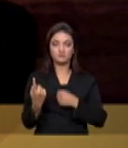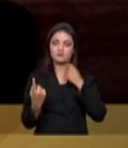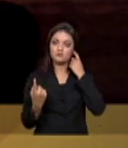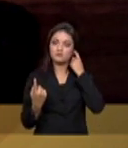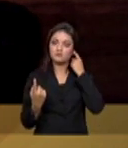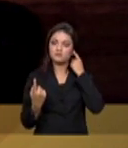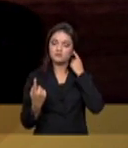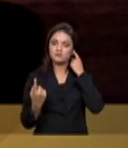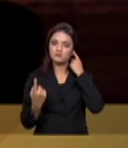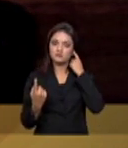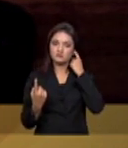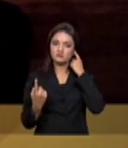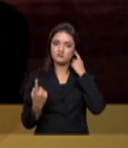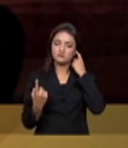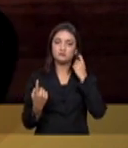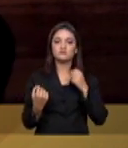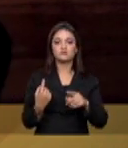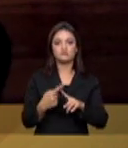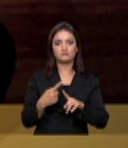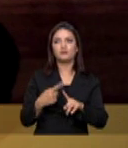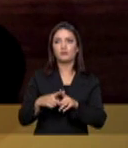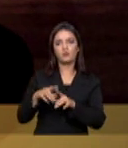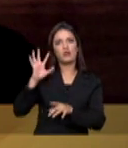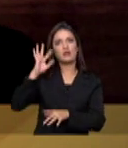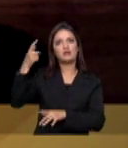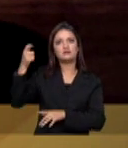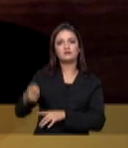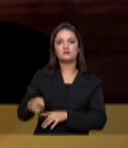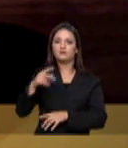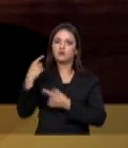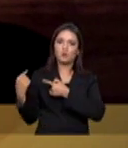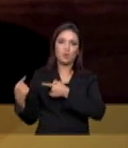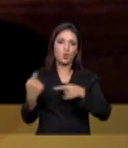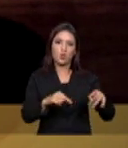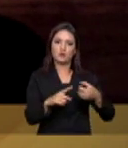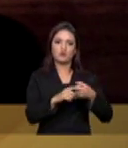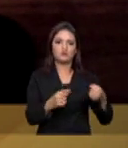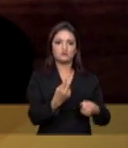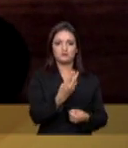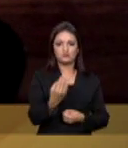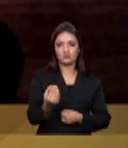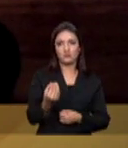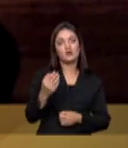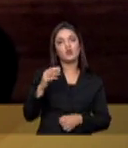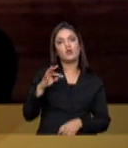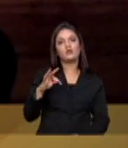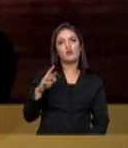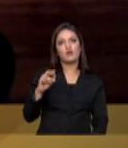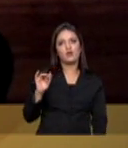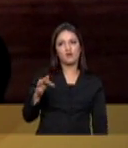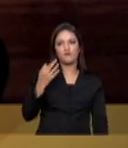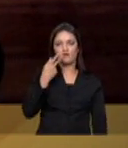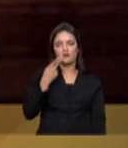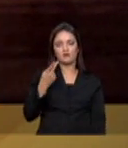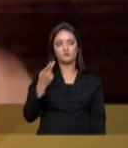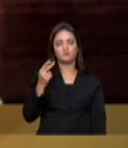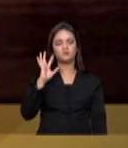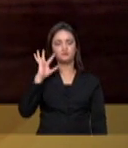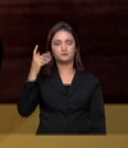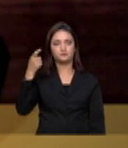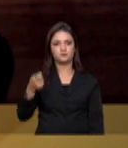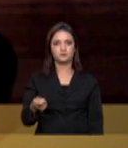República teria sido violados pelo acórdão prolatado pelo TRF da 4ª região neste caso